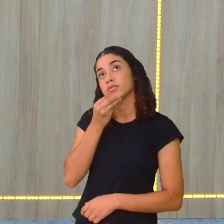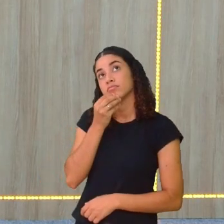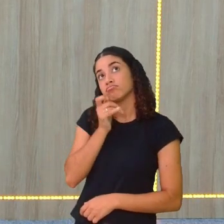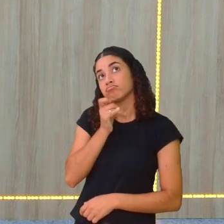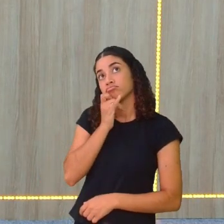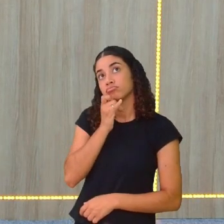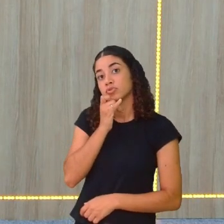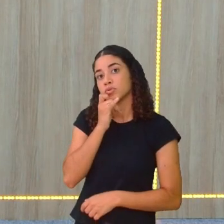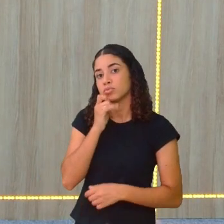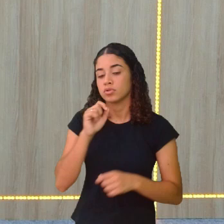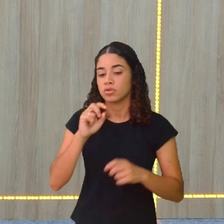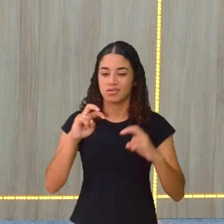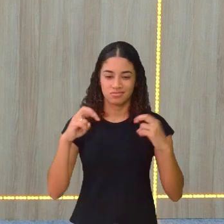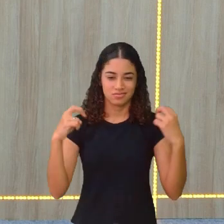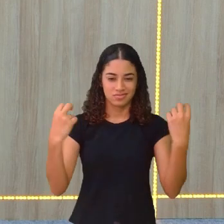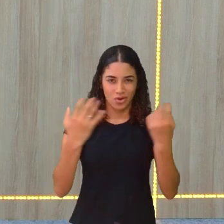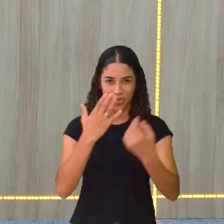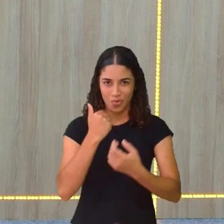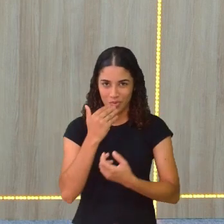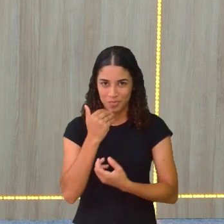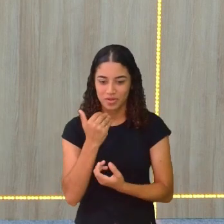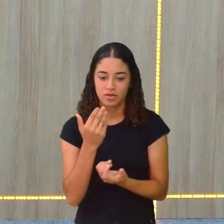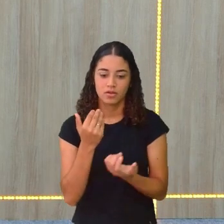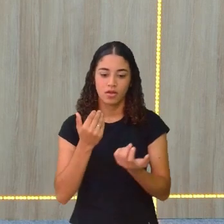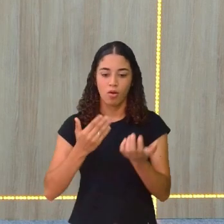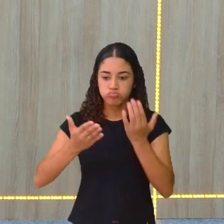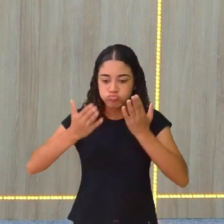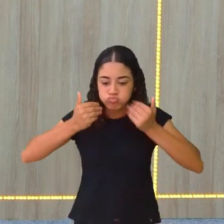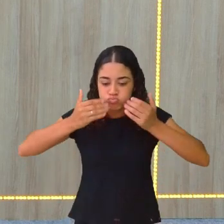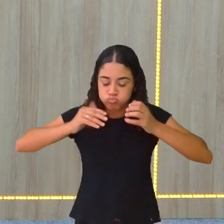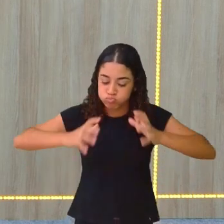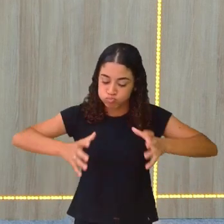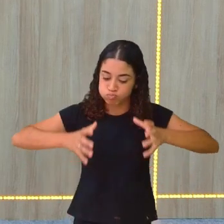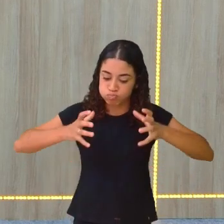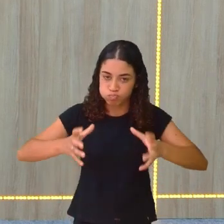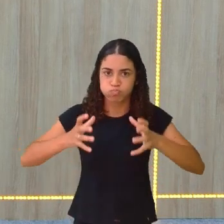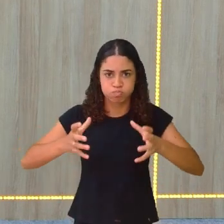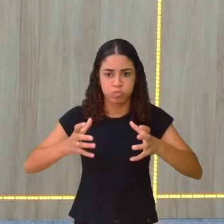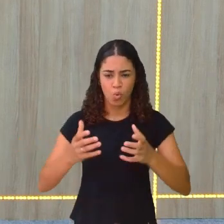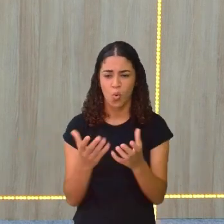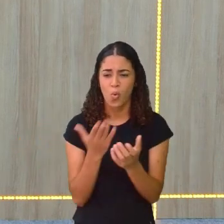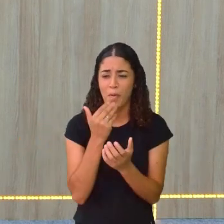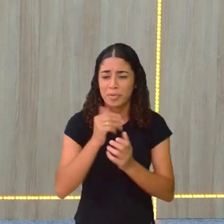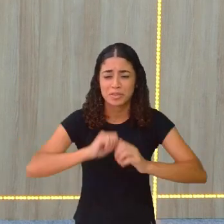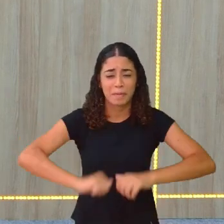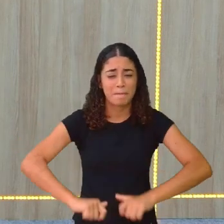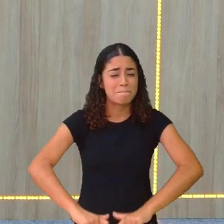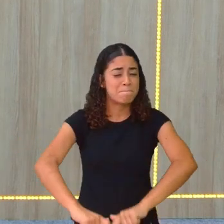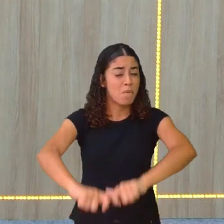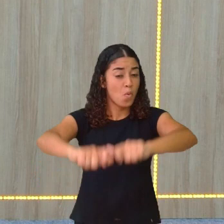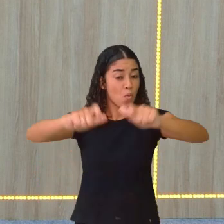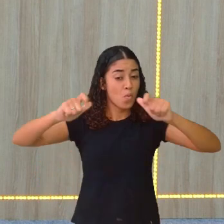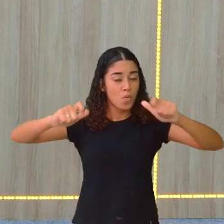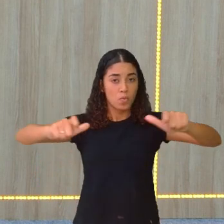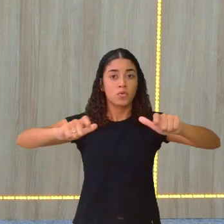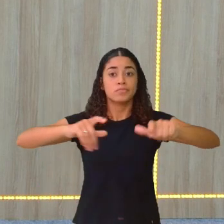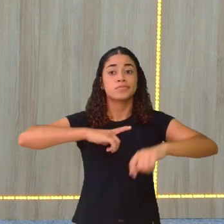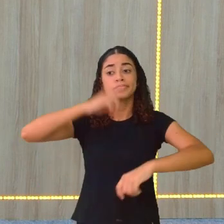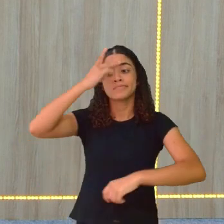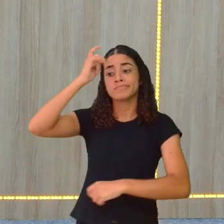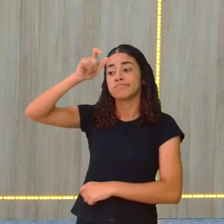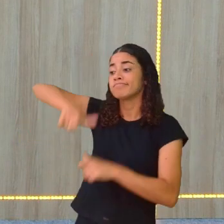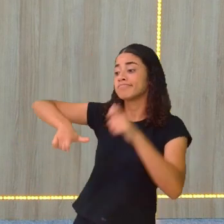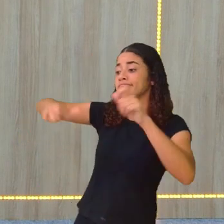de cear, certo? E até colocar ali comida demais, existem pessoas que